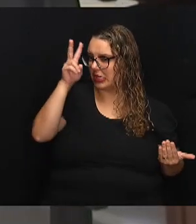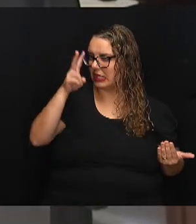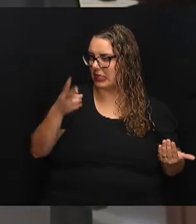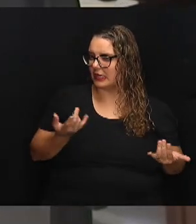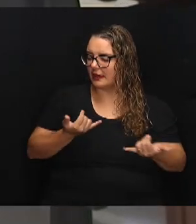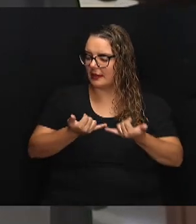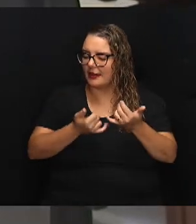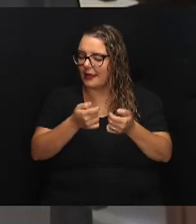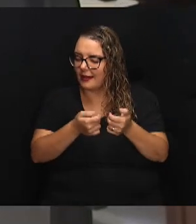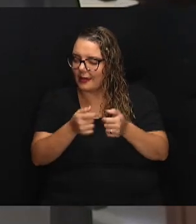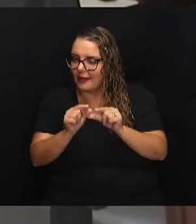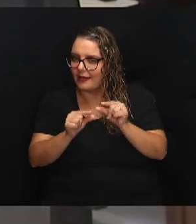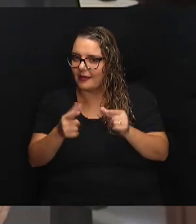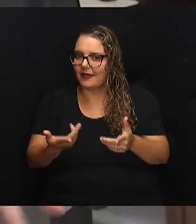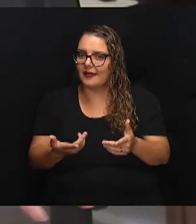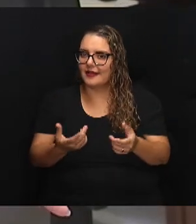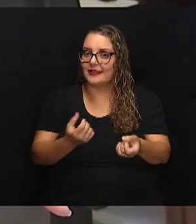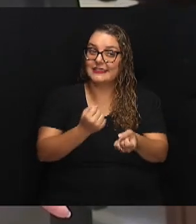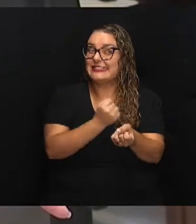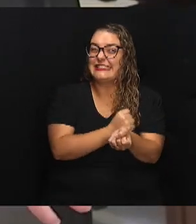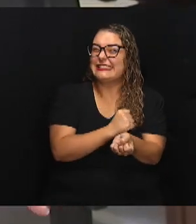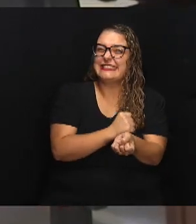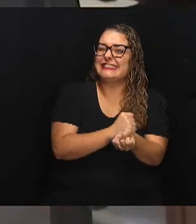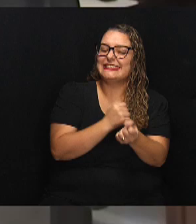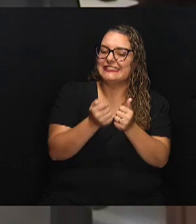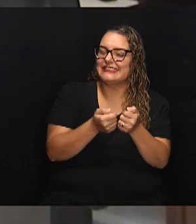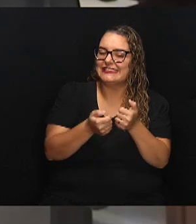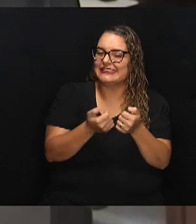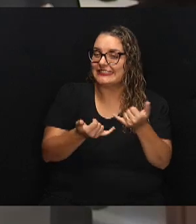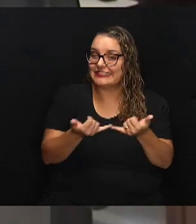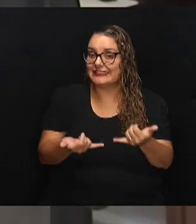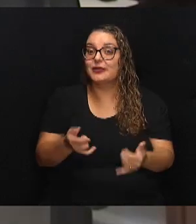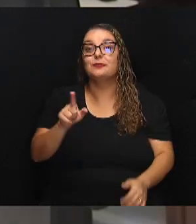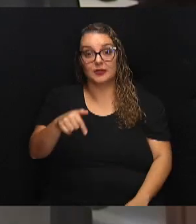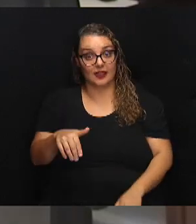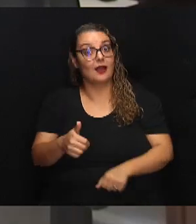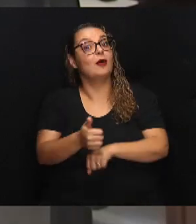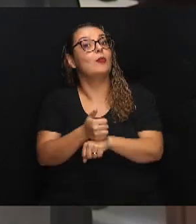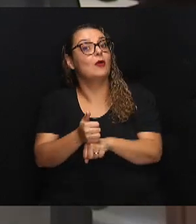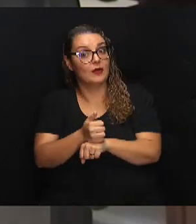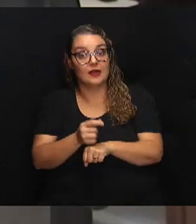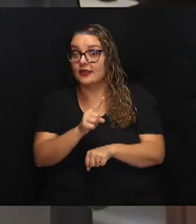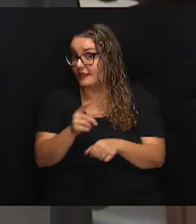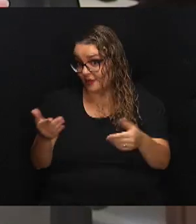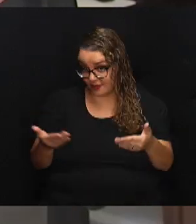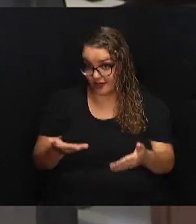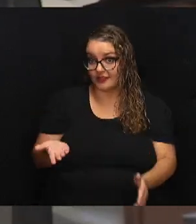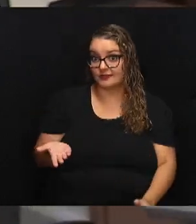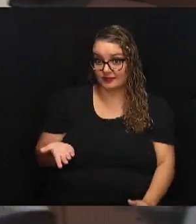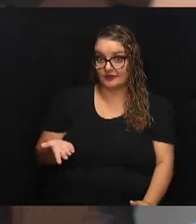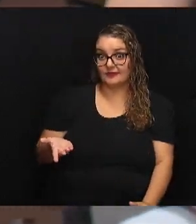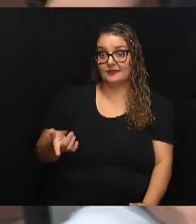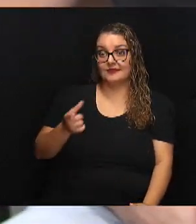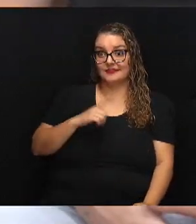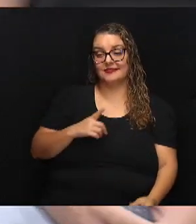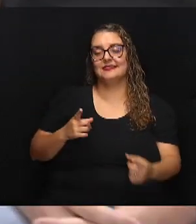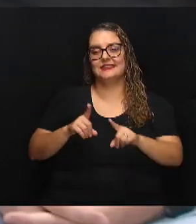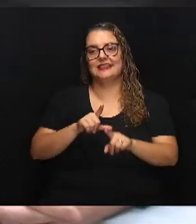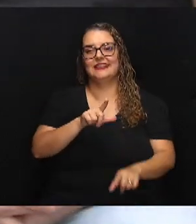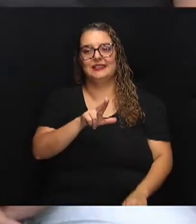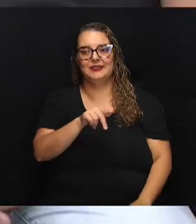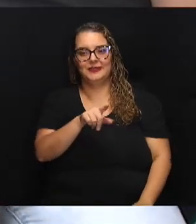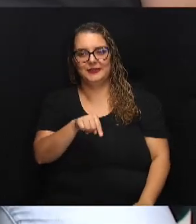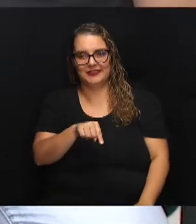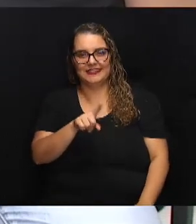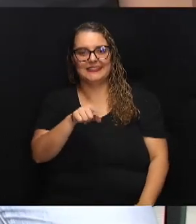um pouquinho, de ficar viciado em game, porque hoje se tornou uma profissão, aliás, não hoje, nós estamos aqui com o Luiz Ferreira,